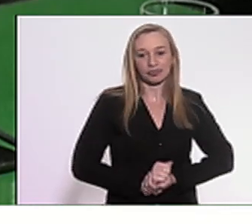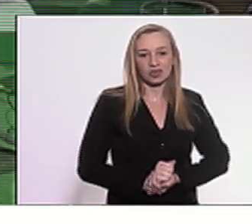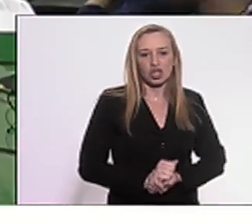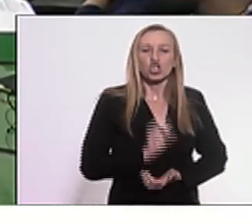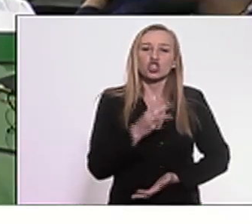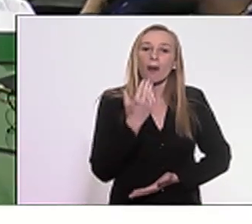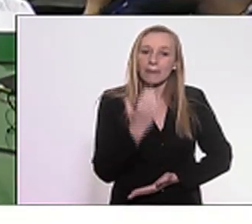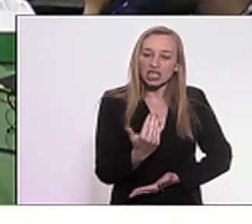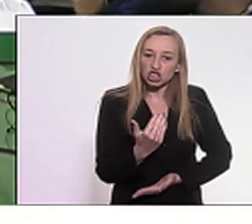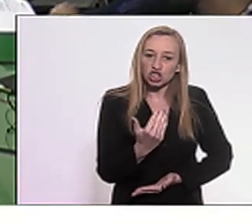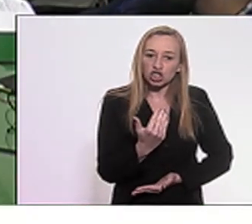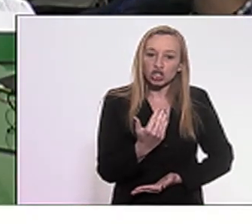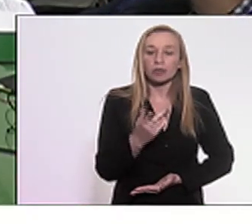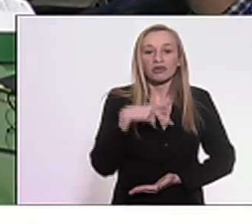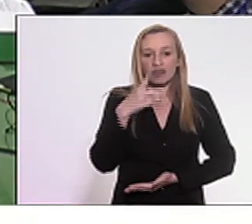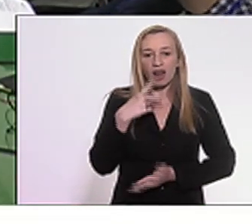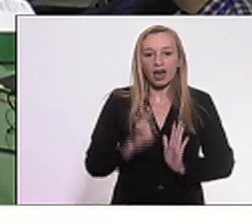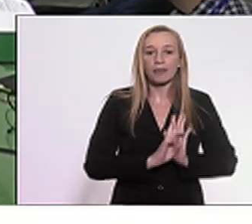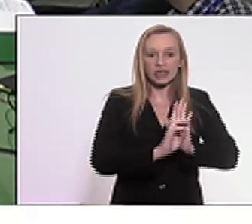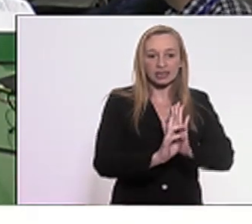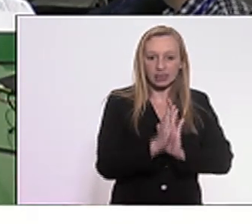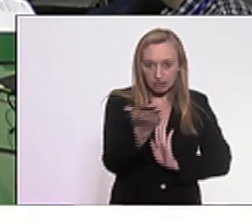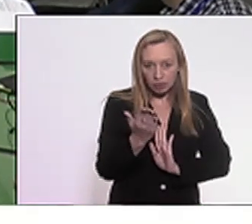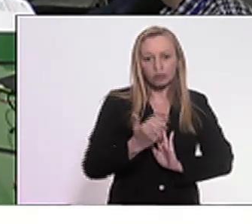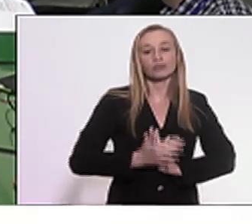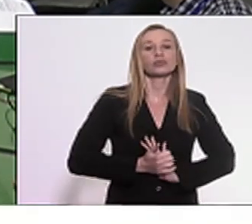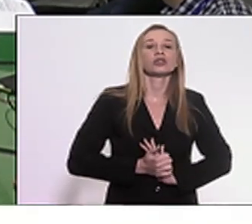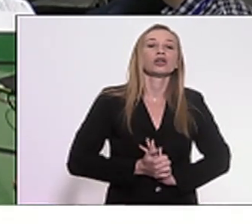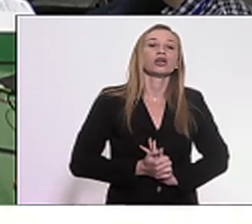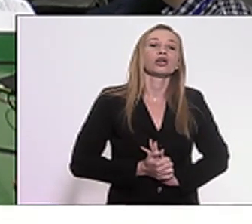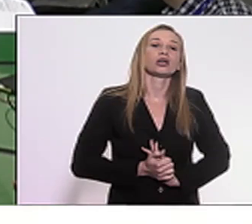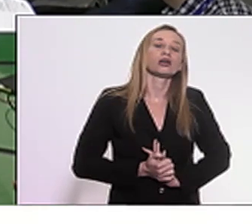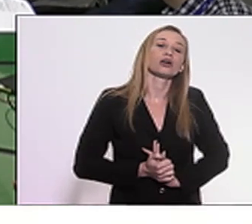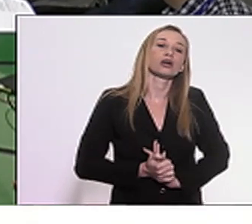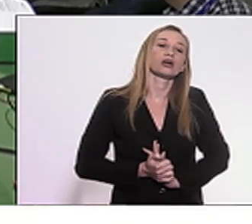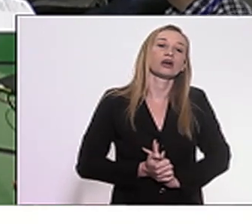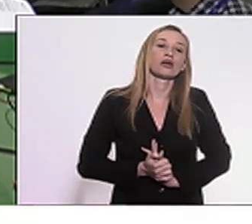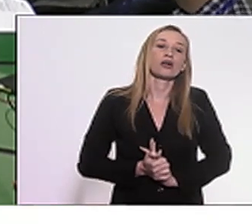Só pediria para dizer a representação do senhor.